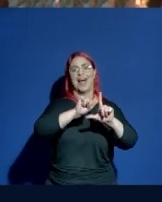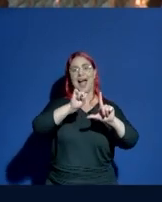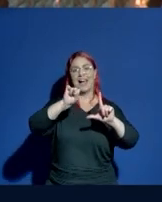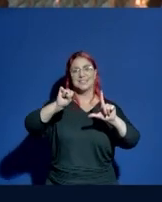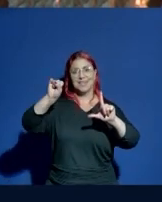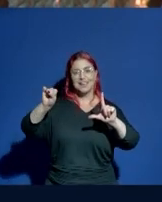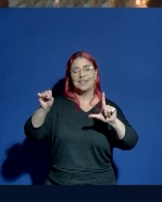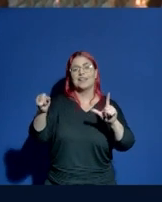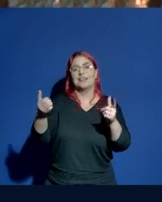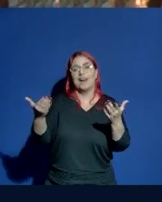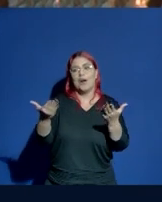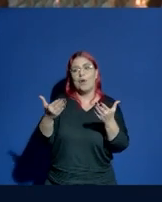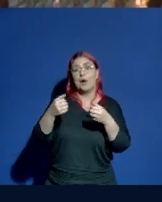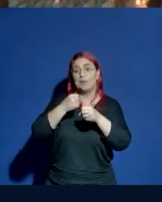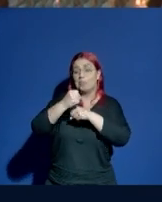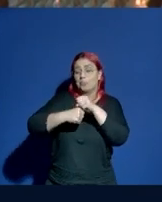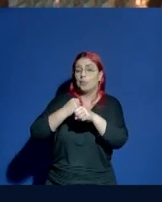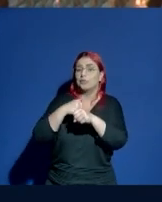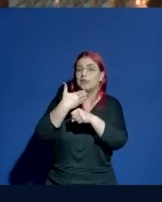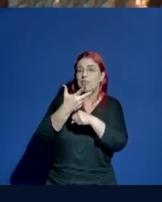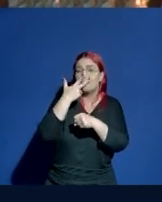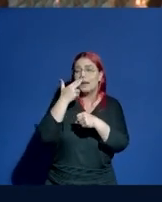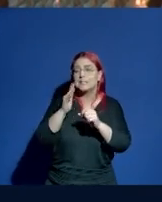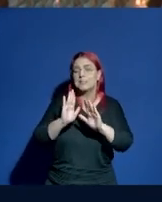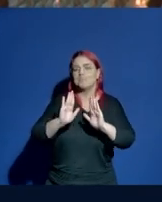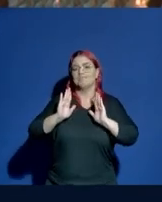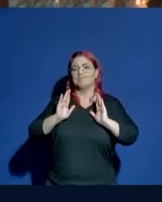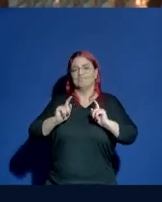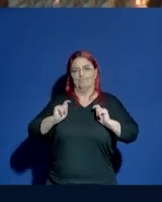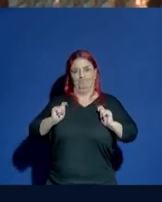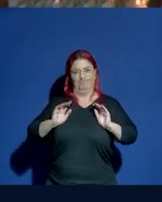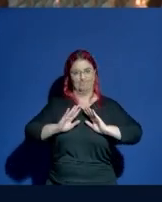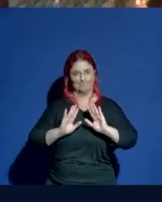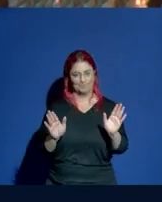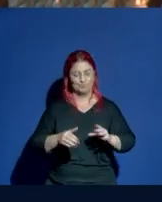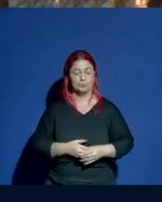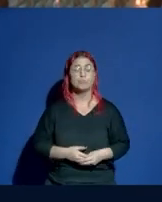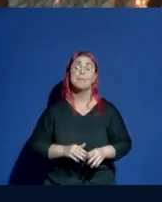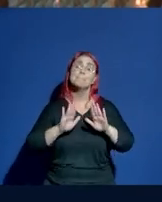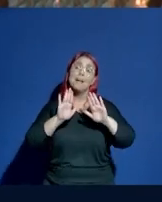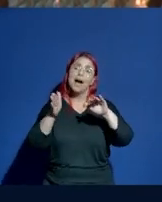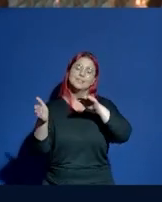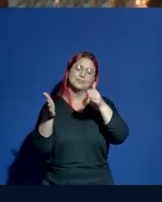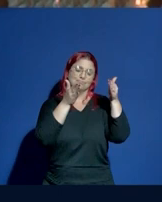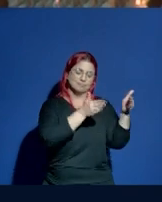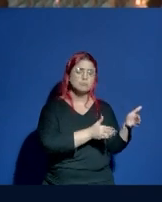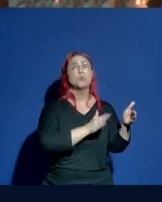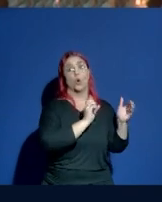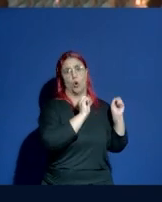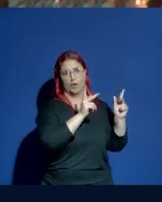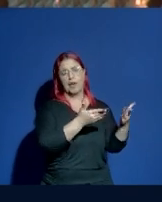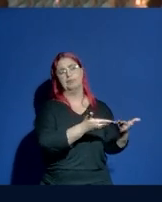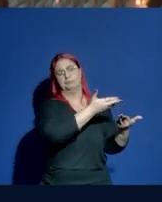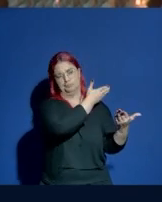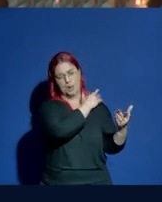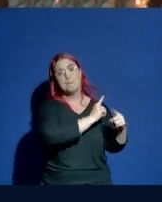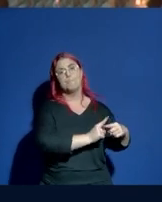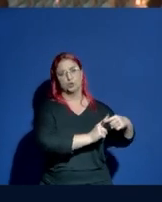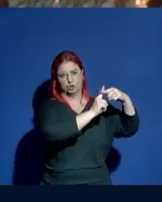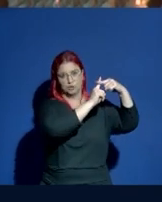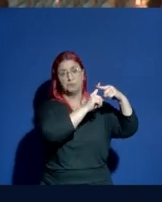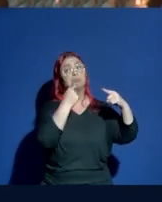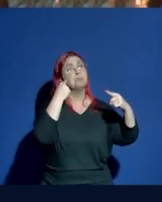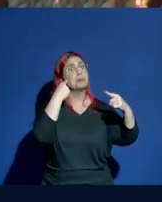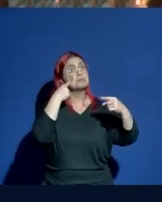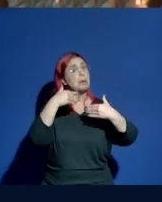aí para o ano que vem e tudo mais Acaba que que dá Uma segurada por outro lado que foi positivo e que ajuda a dar previsibilidade